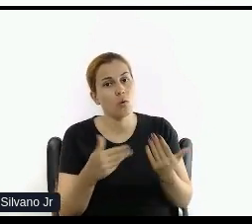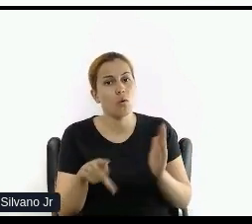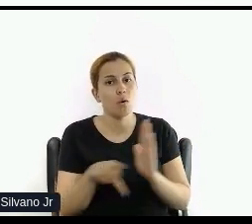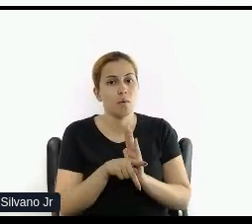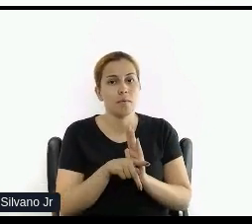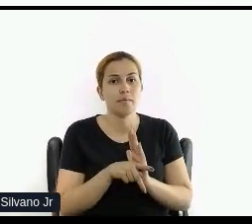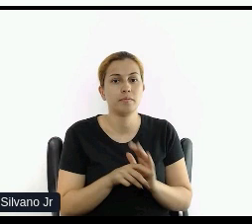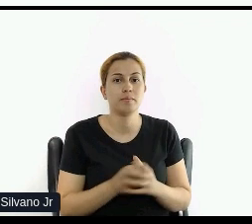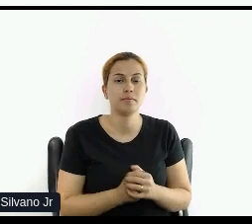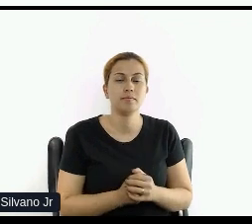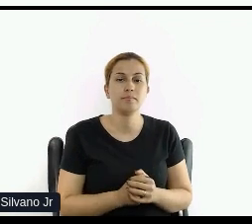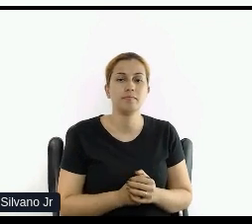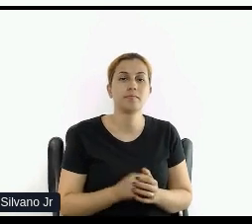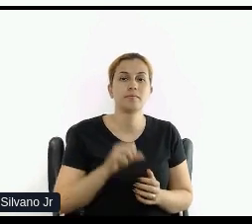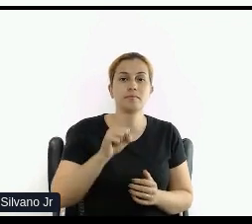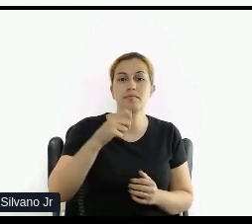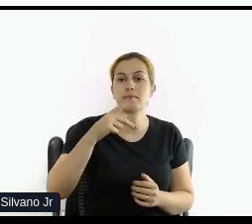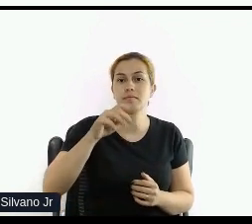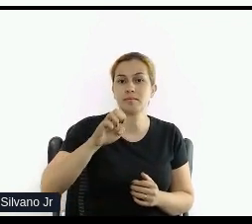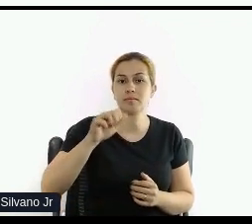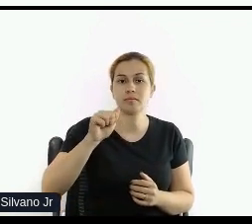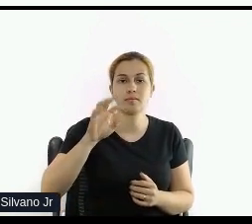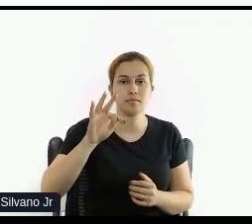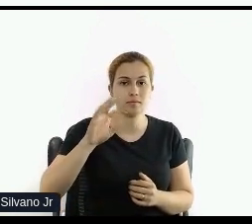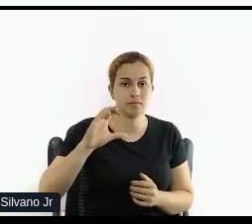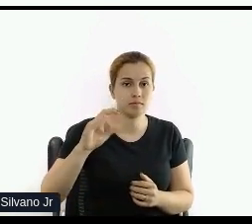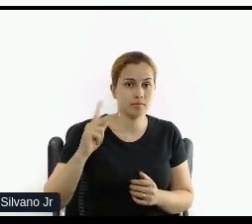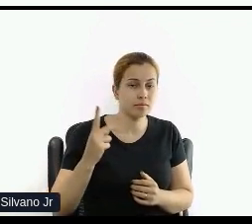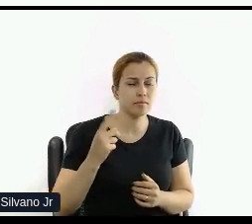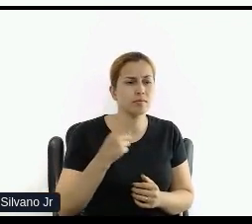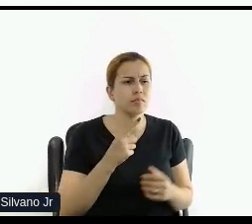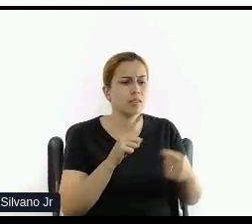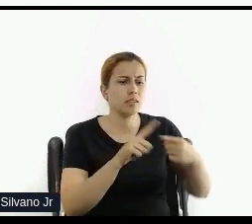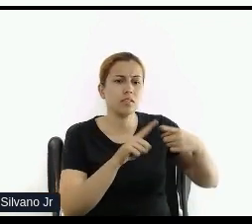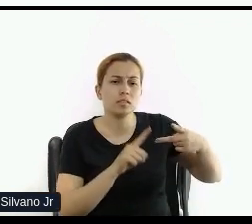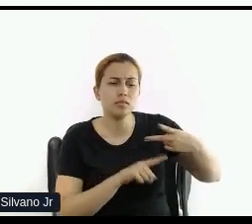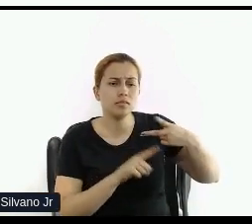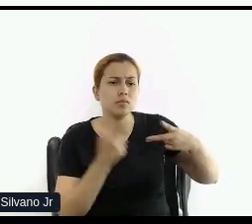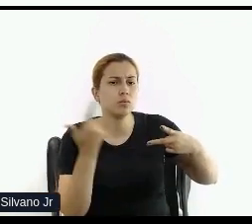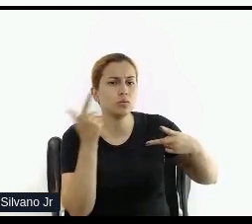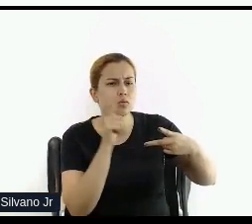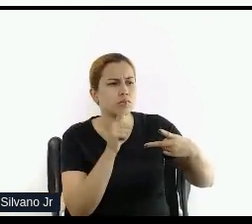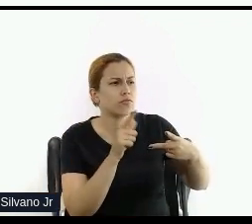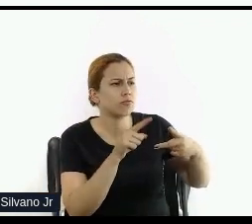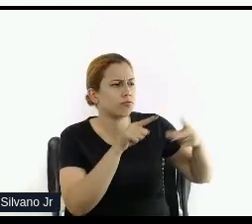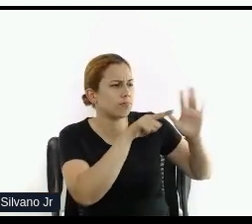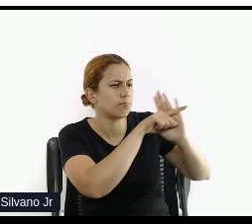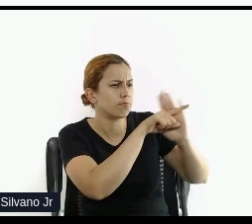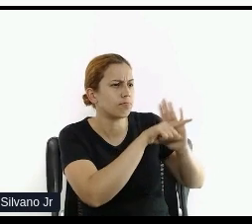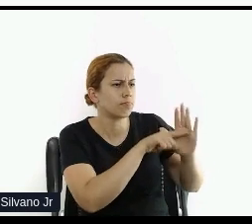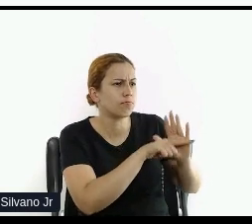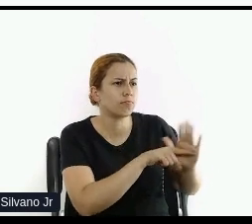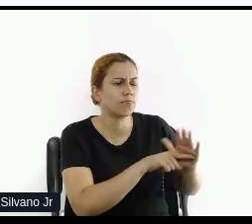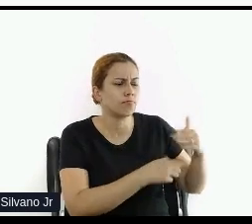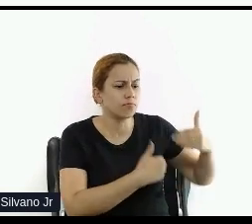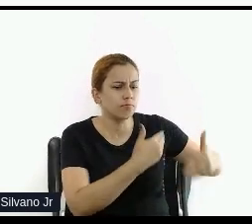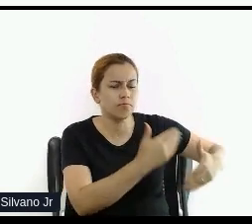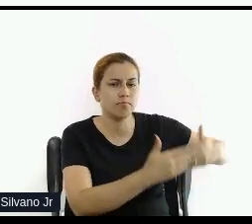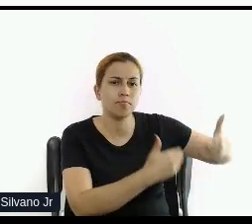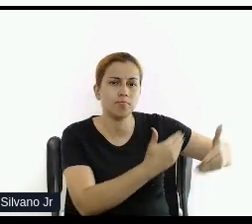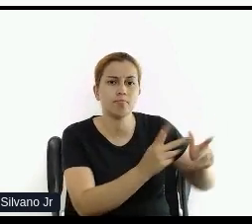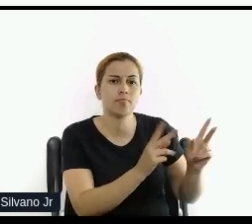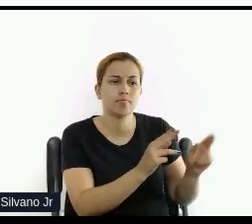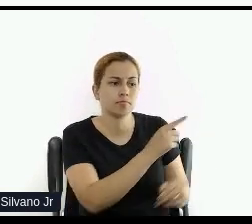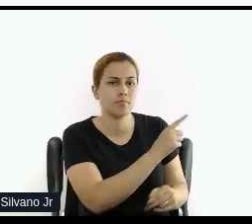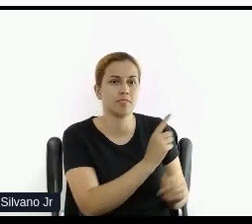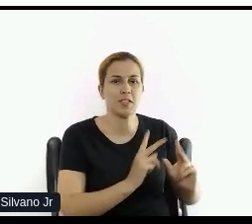Speech Recognition, né? E aí, a partir dessas duas, faço a minha autenticação na OpenAI, passando meu token, como eu fiz na prática de